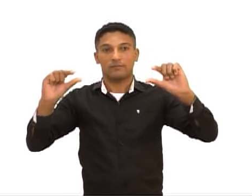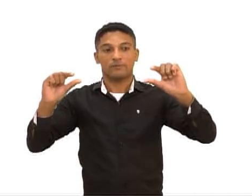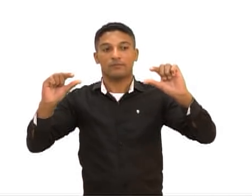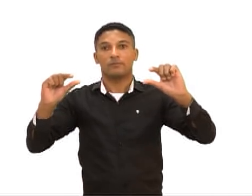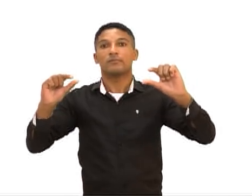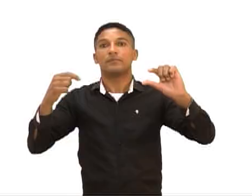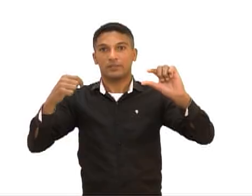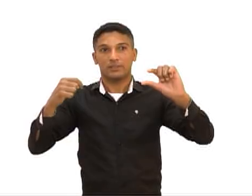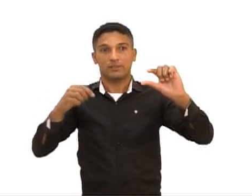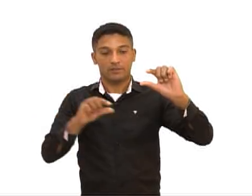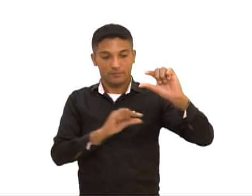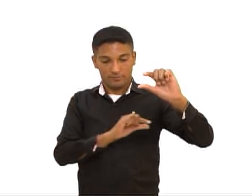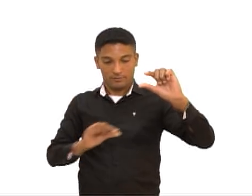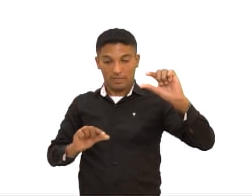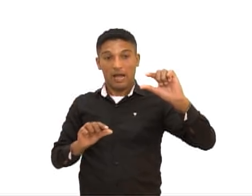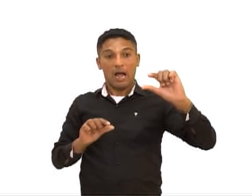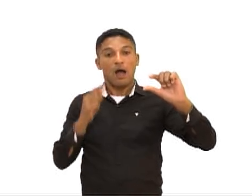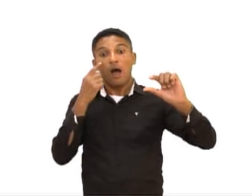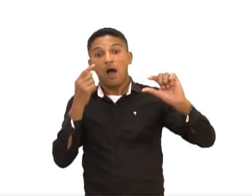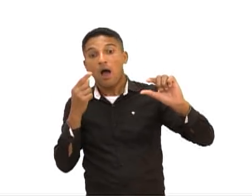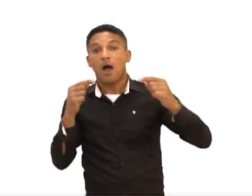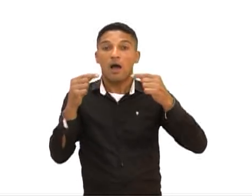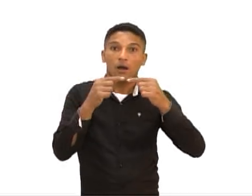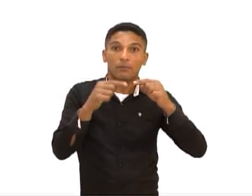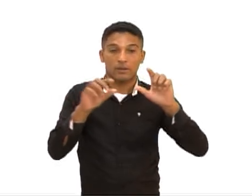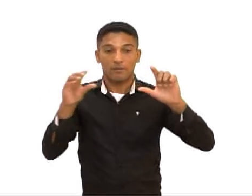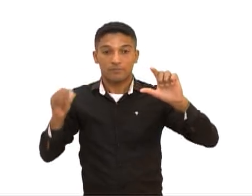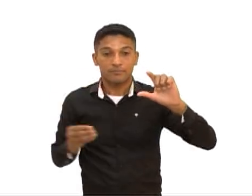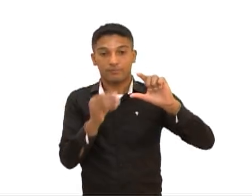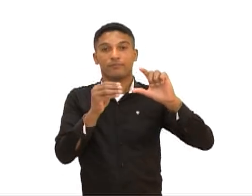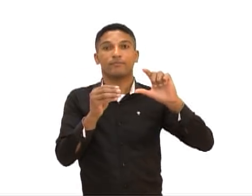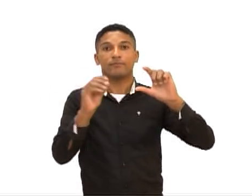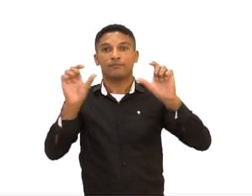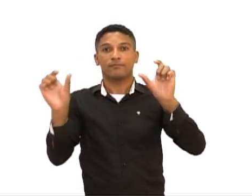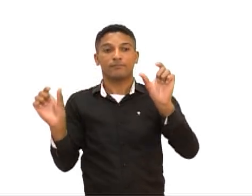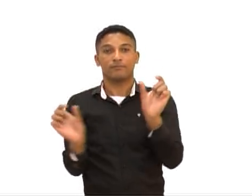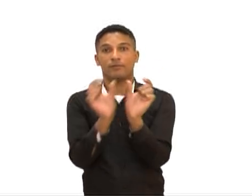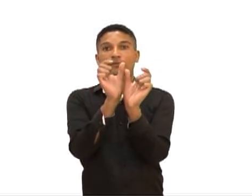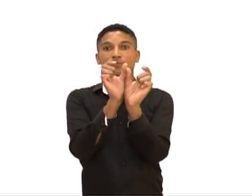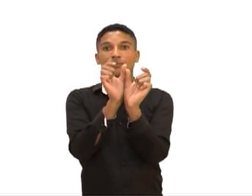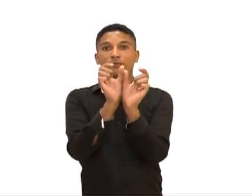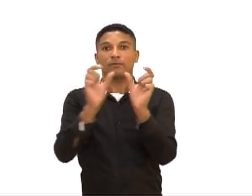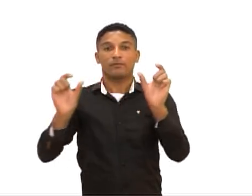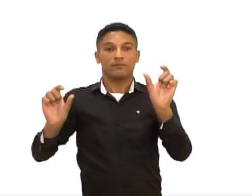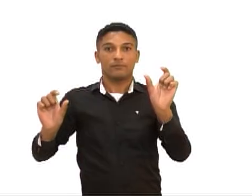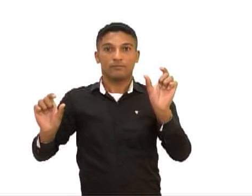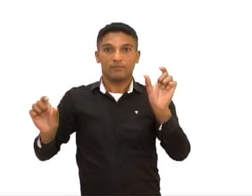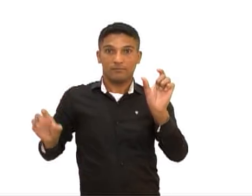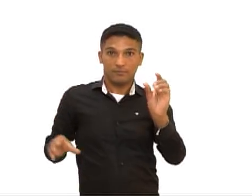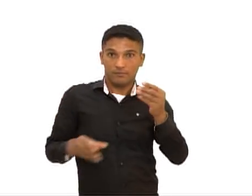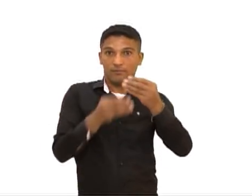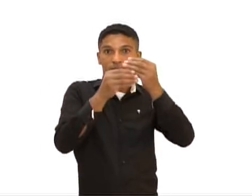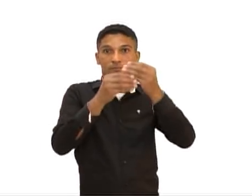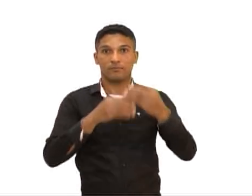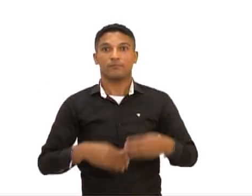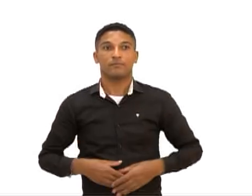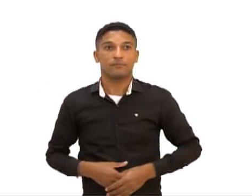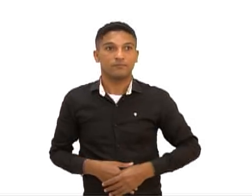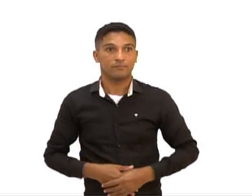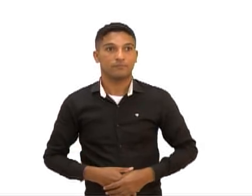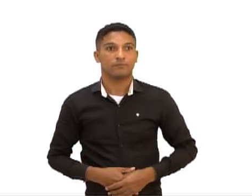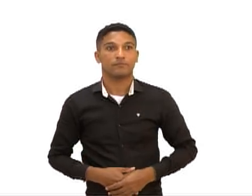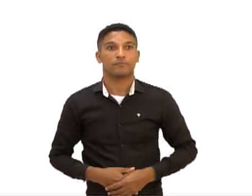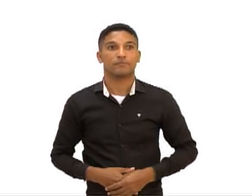que são os pronomes pessoais, tal e tal, e os demais pronomes pessoais do presente do modo subjuntivo, que